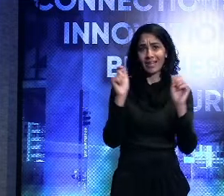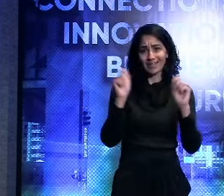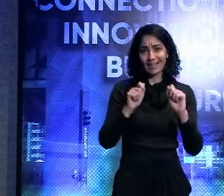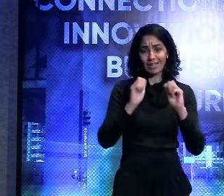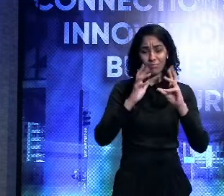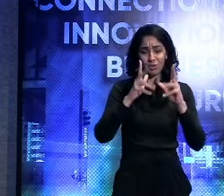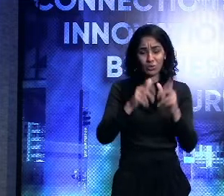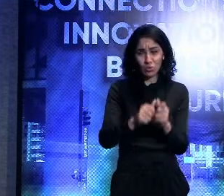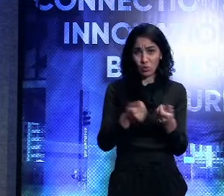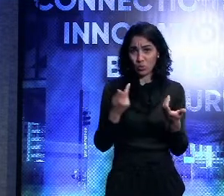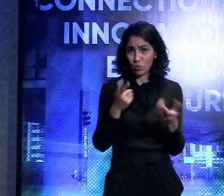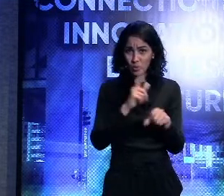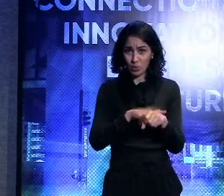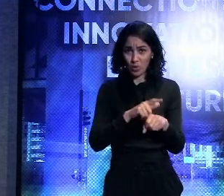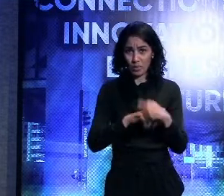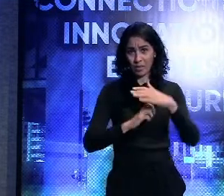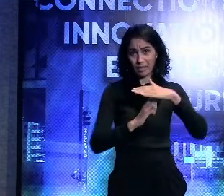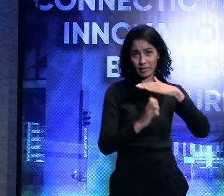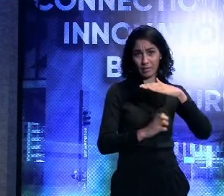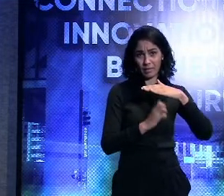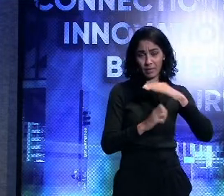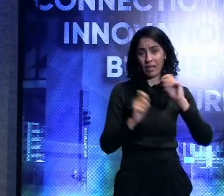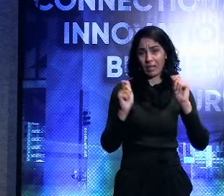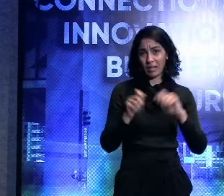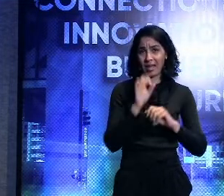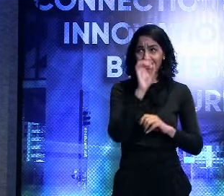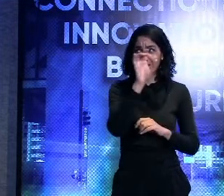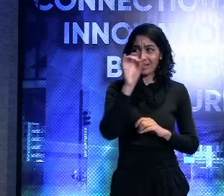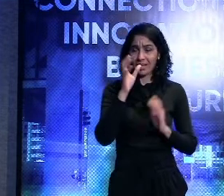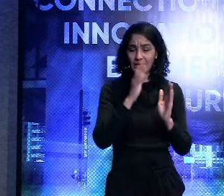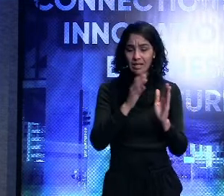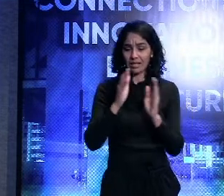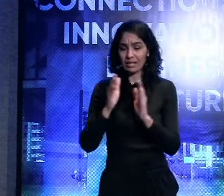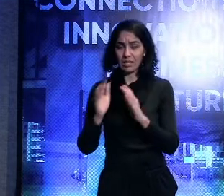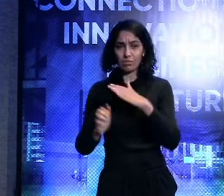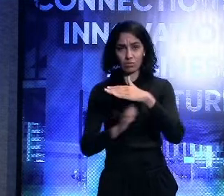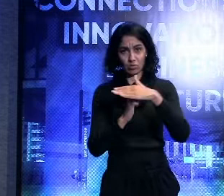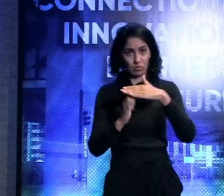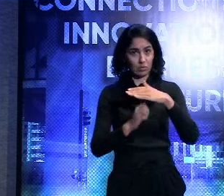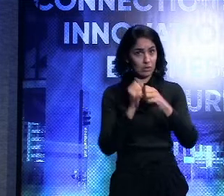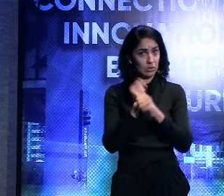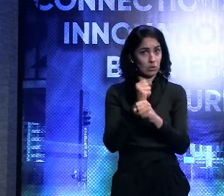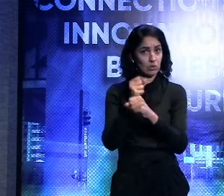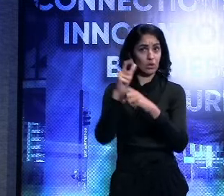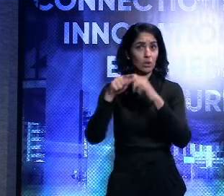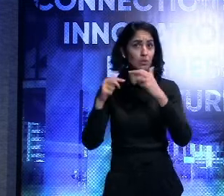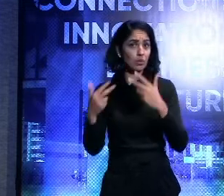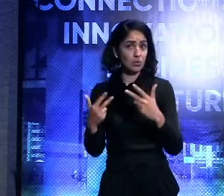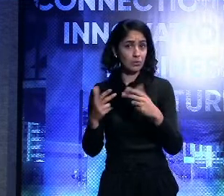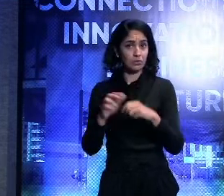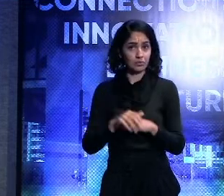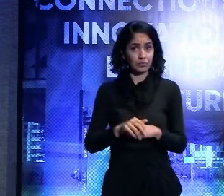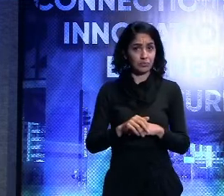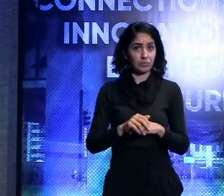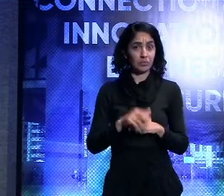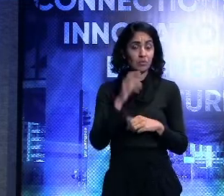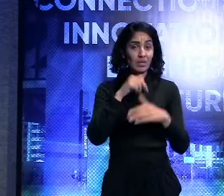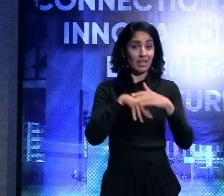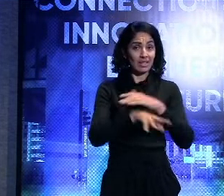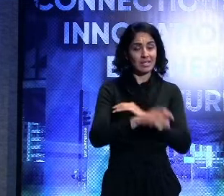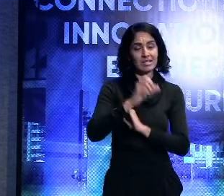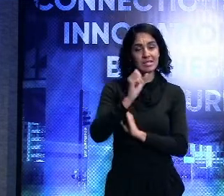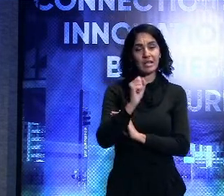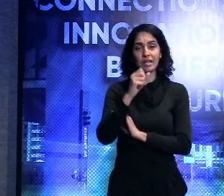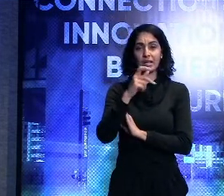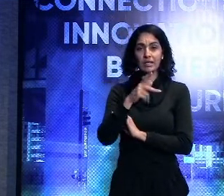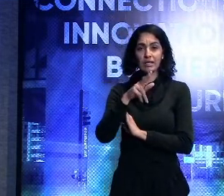momento da empresa? Será que isso aplica em cada etapa que a gente vai viver numa construção de produto? Design sprint, da forma como a gente conhece, ela